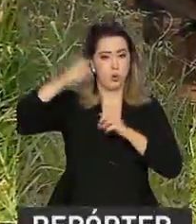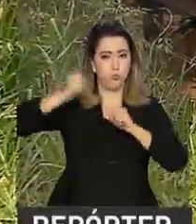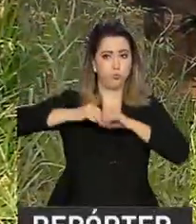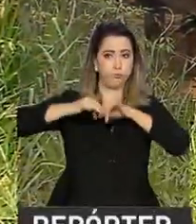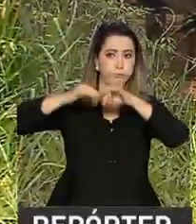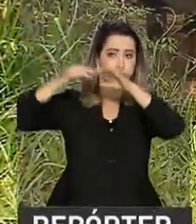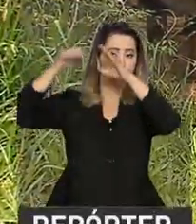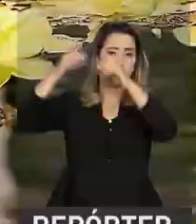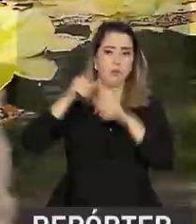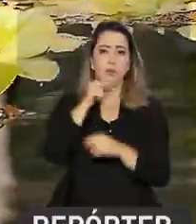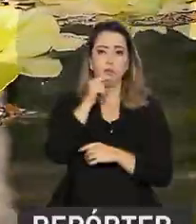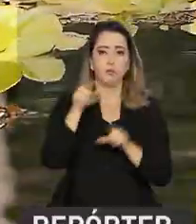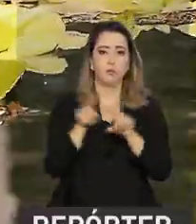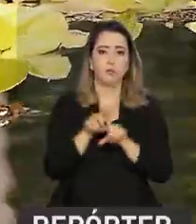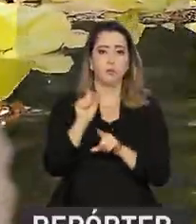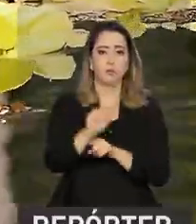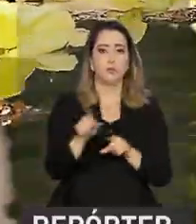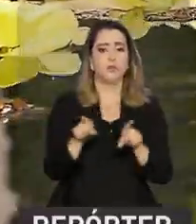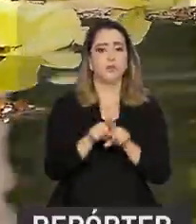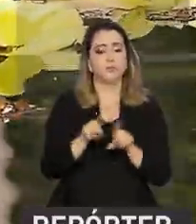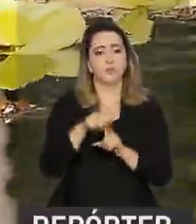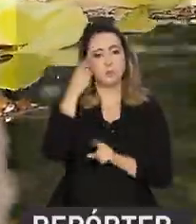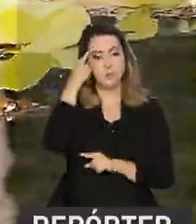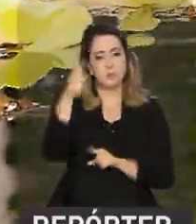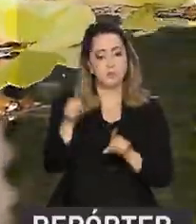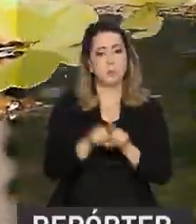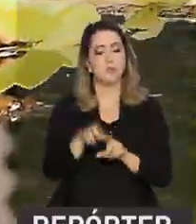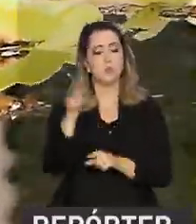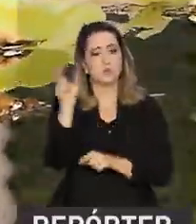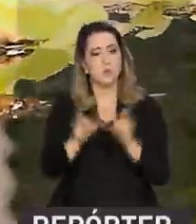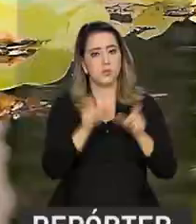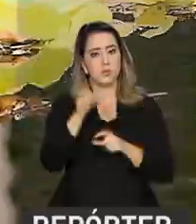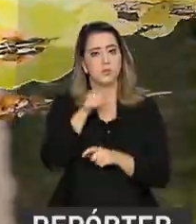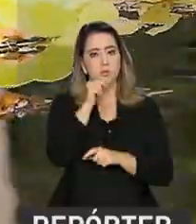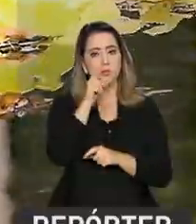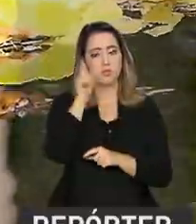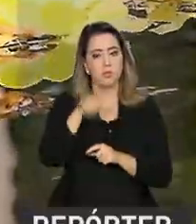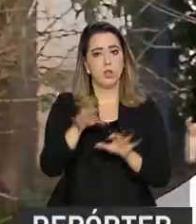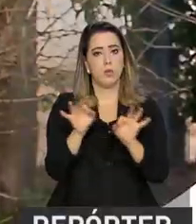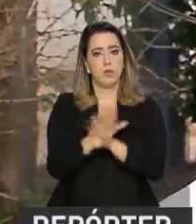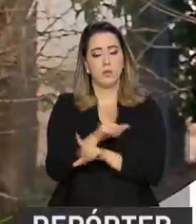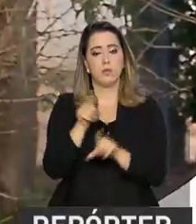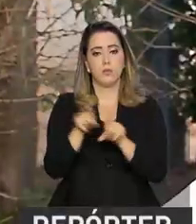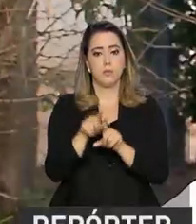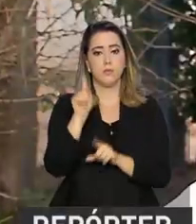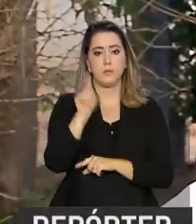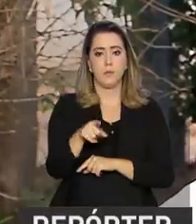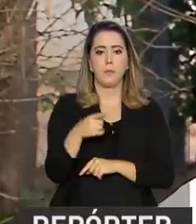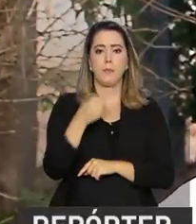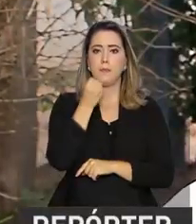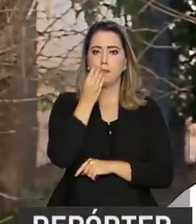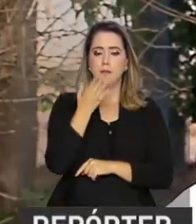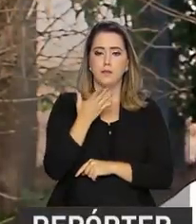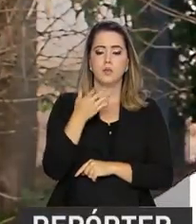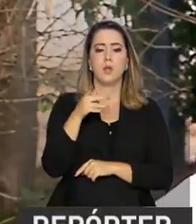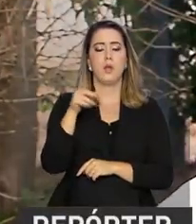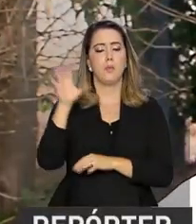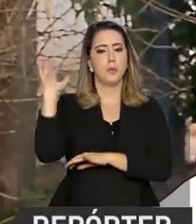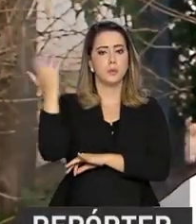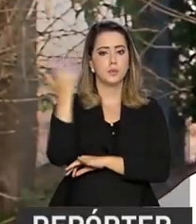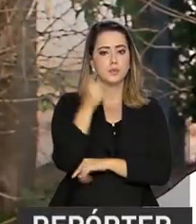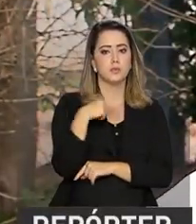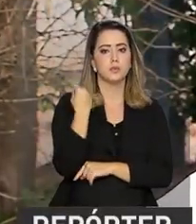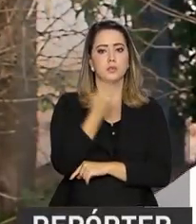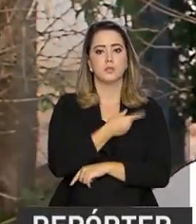forma lúdica as disciplinas, também conscientiza os alunos de que a água é um recurso finito. Isso é bom para a natureza. A